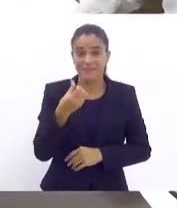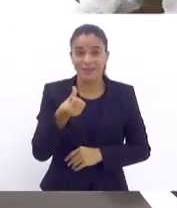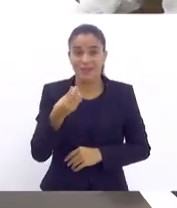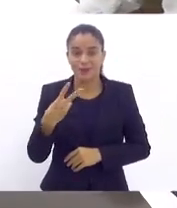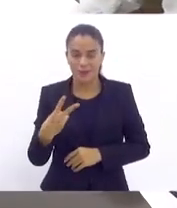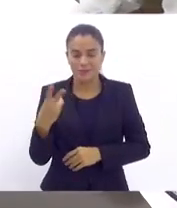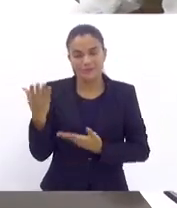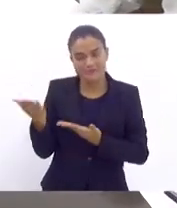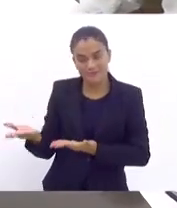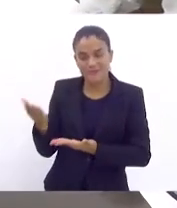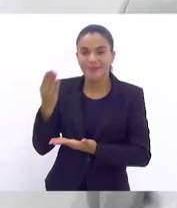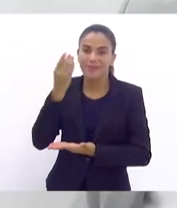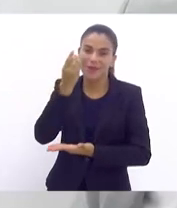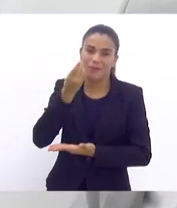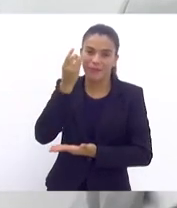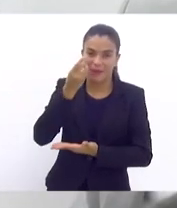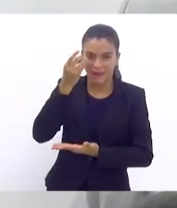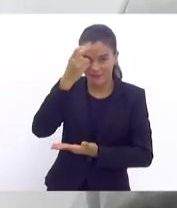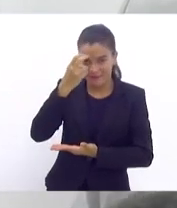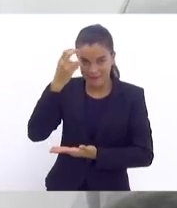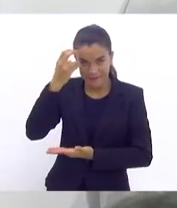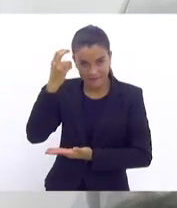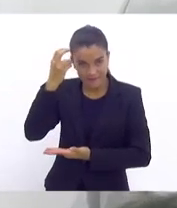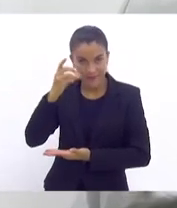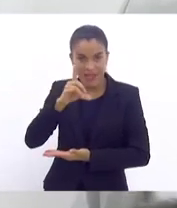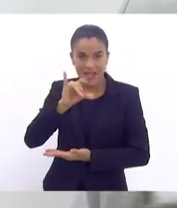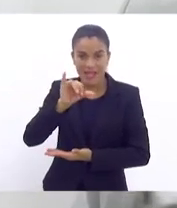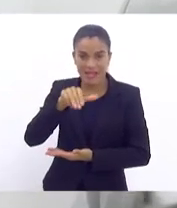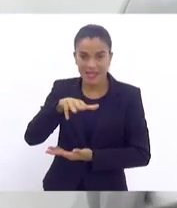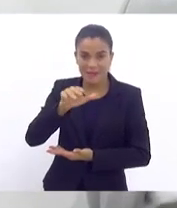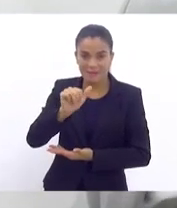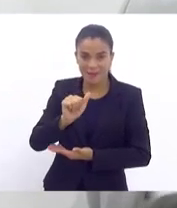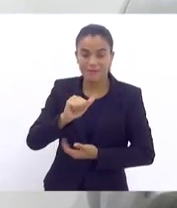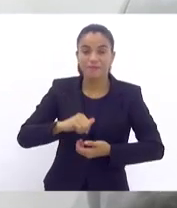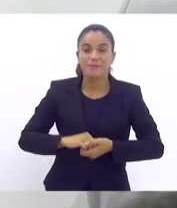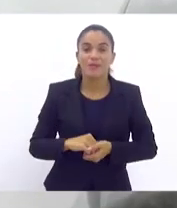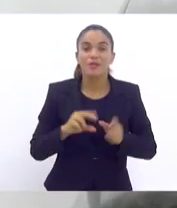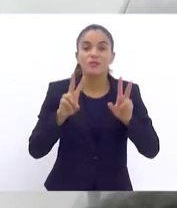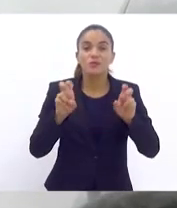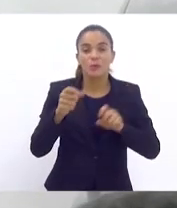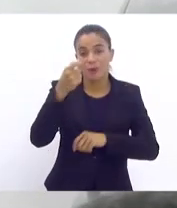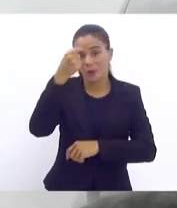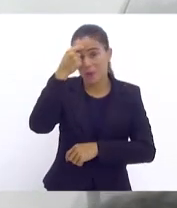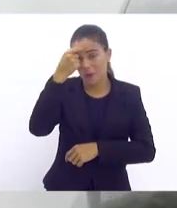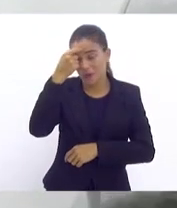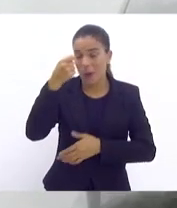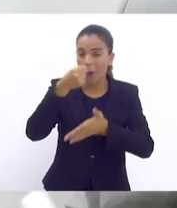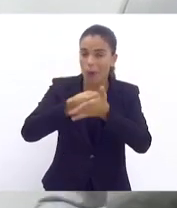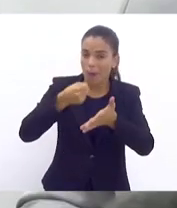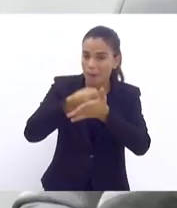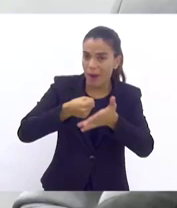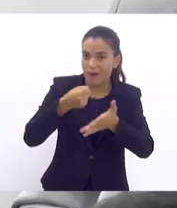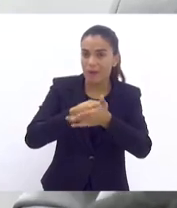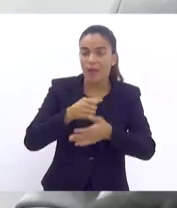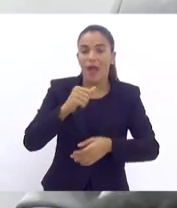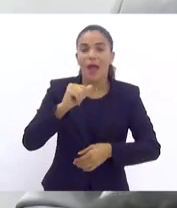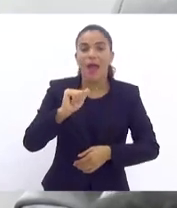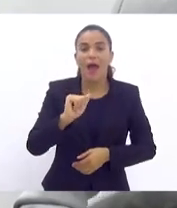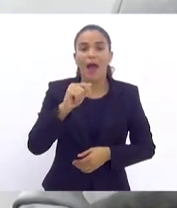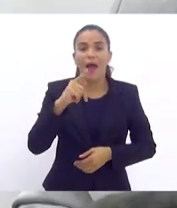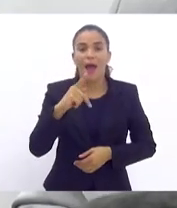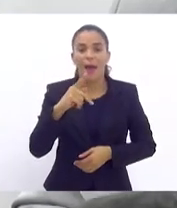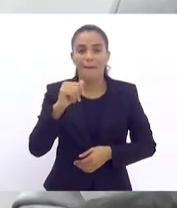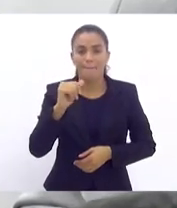Nobre deputada Verônica Lima que institui o programa de combate conscientização da aporofobia